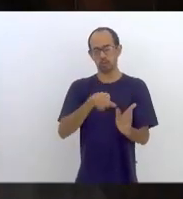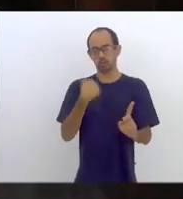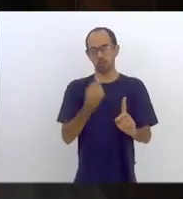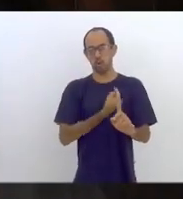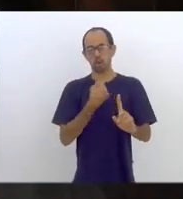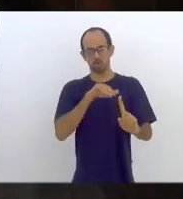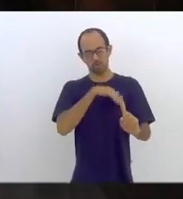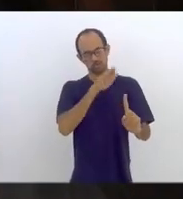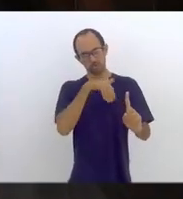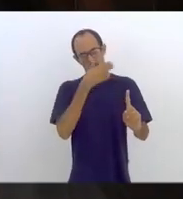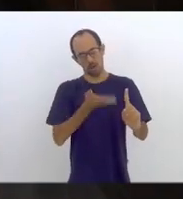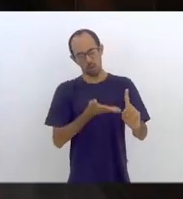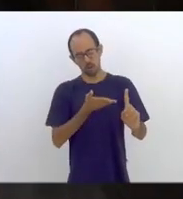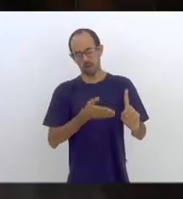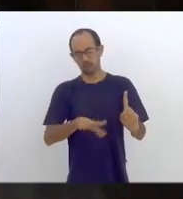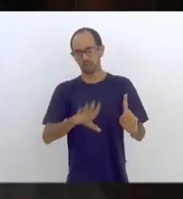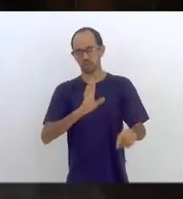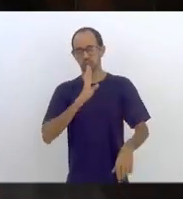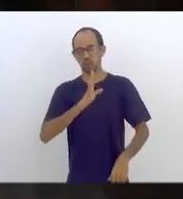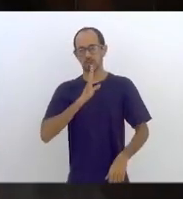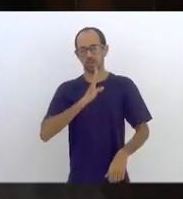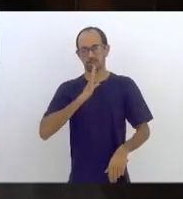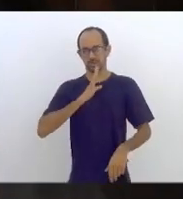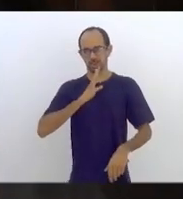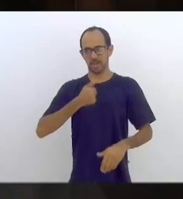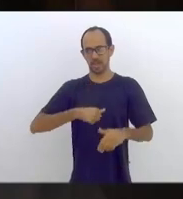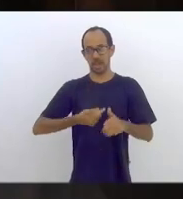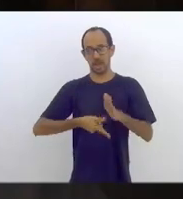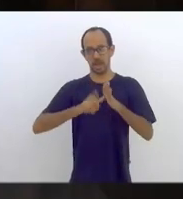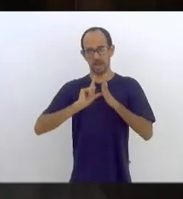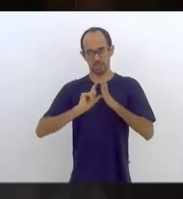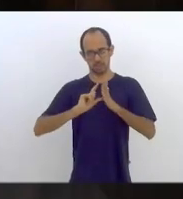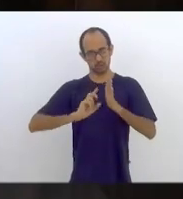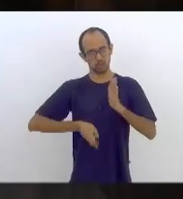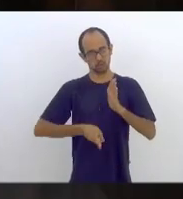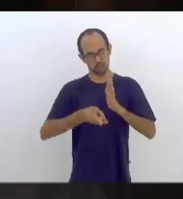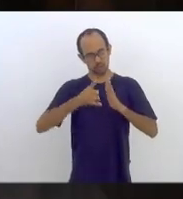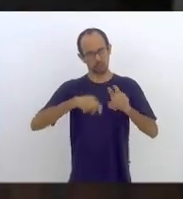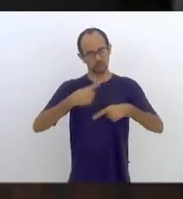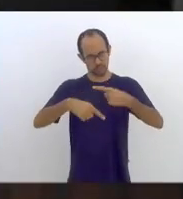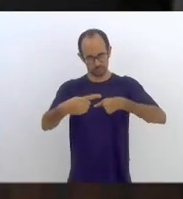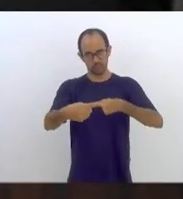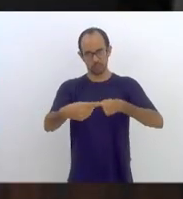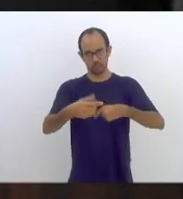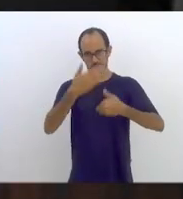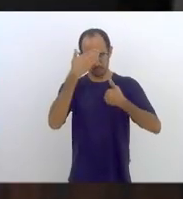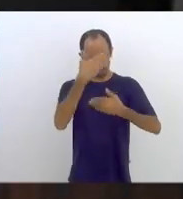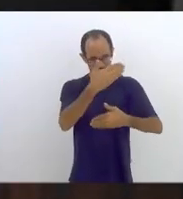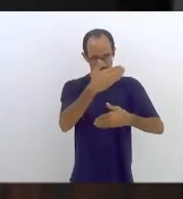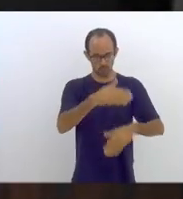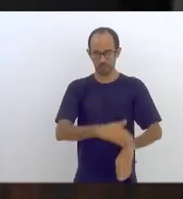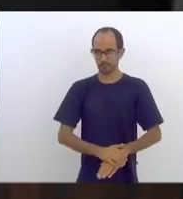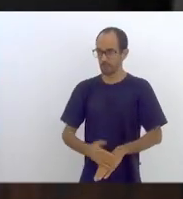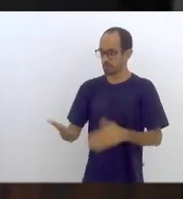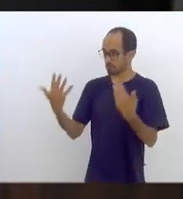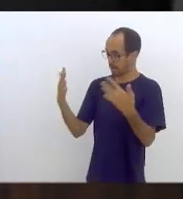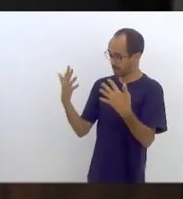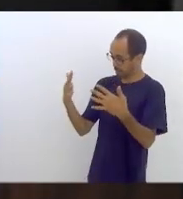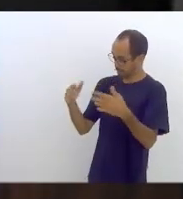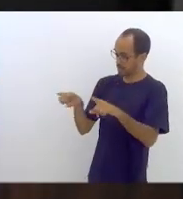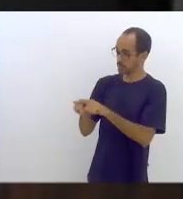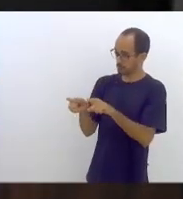a política de antes durante e depois tenho dito Muito obrigado Parabéns Manda um abraço